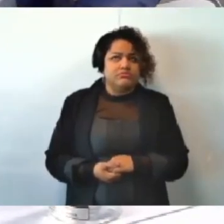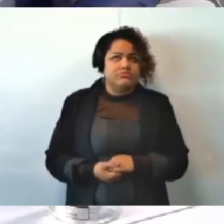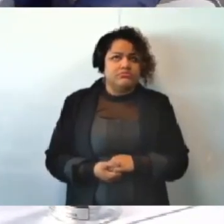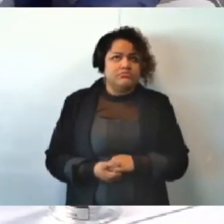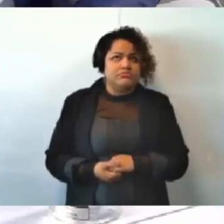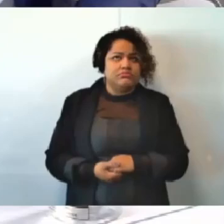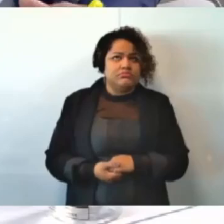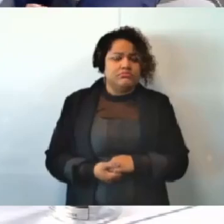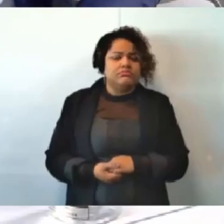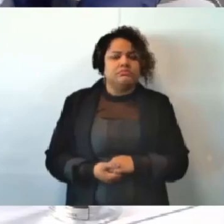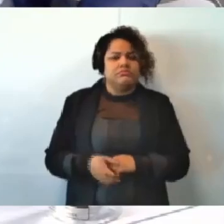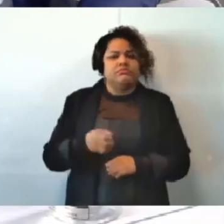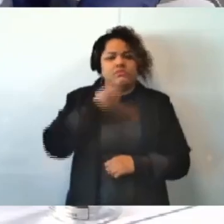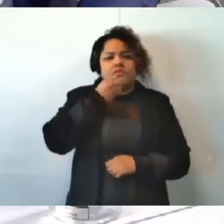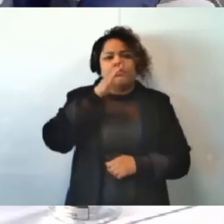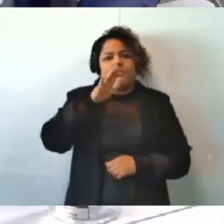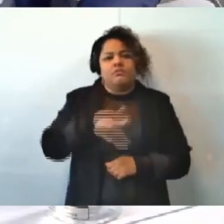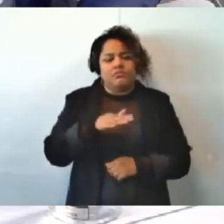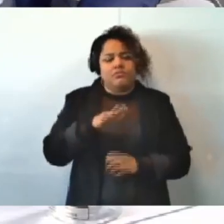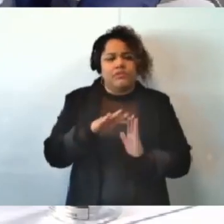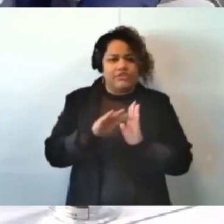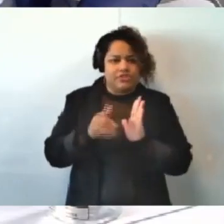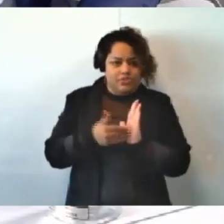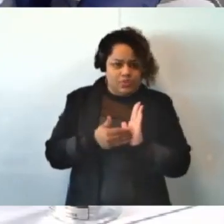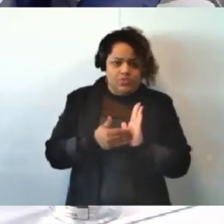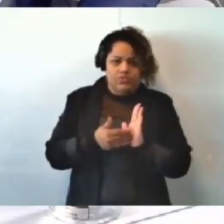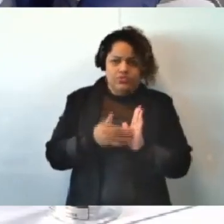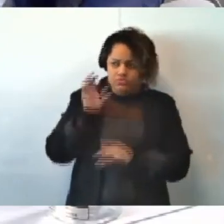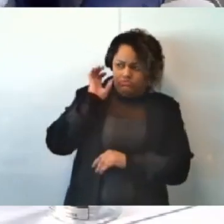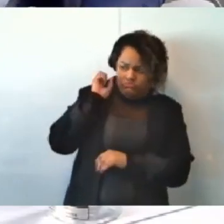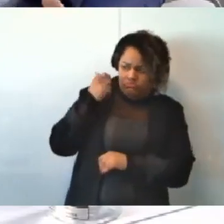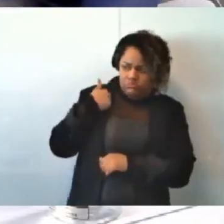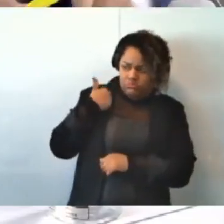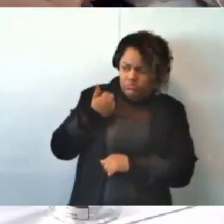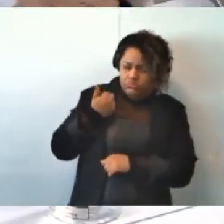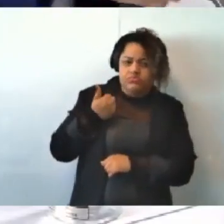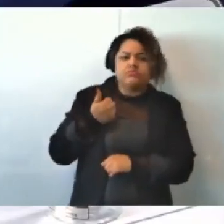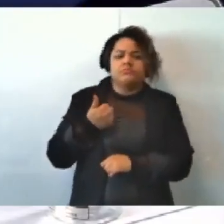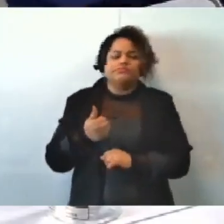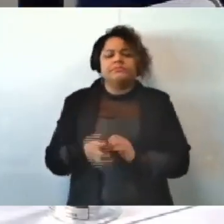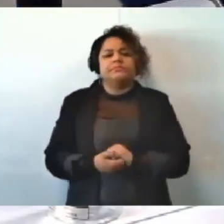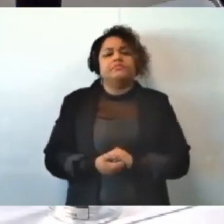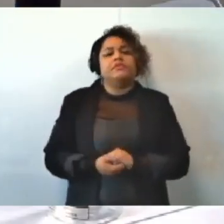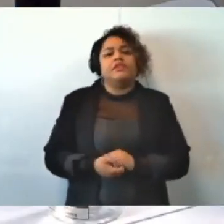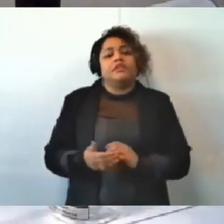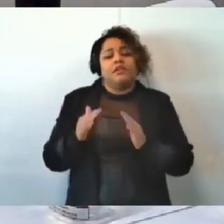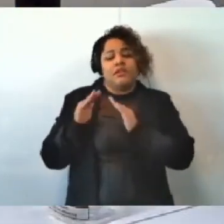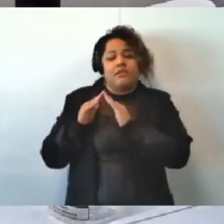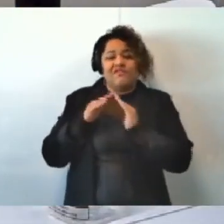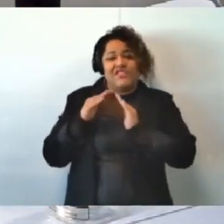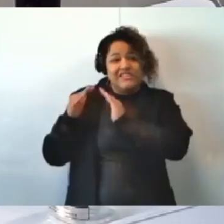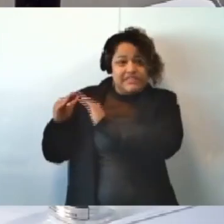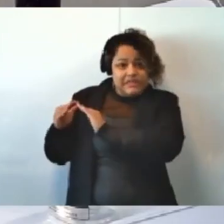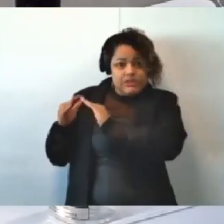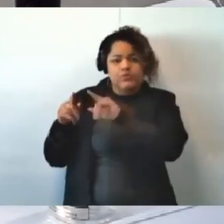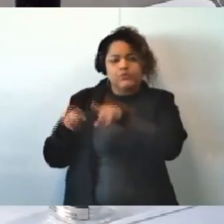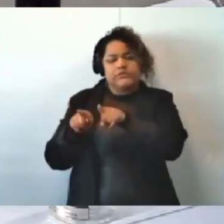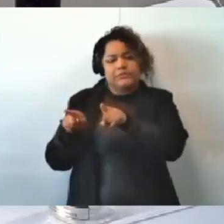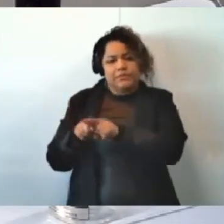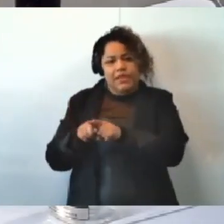Boa tarde a todos. Estão me escutando? Prezados vizinhos, autoridades presentes, demais membros dessa audiência